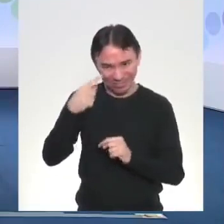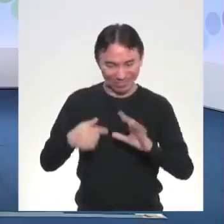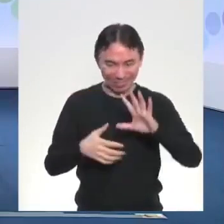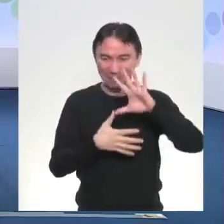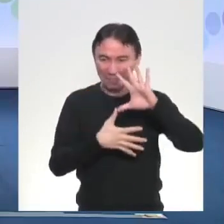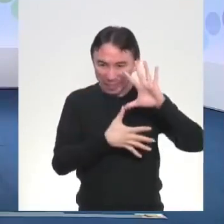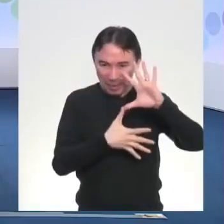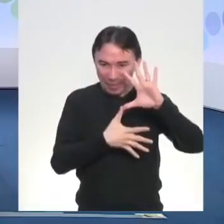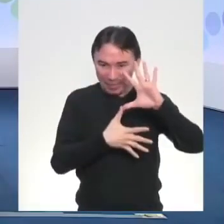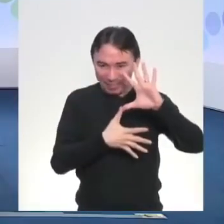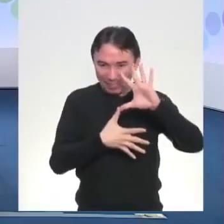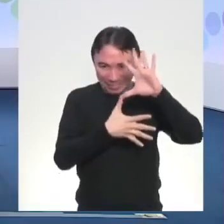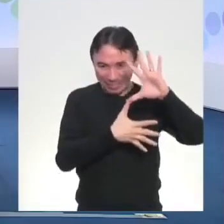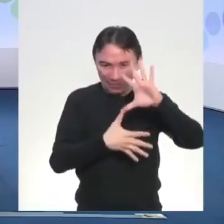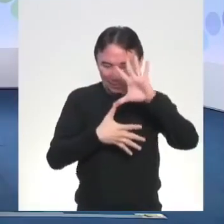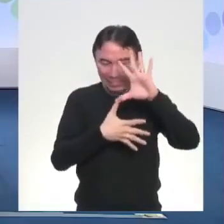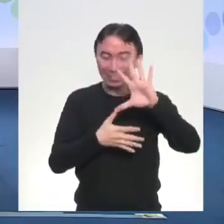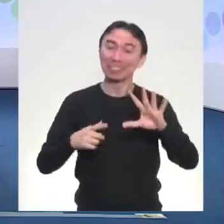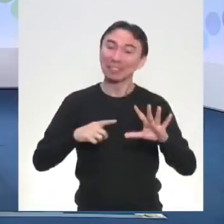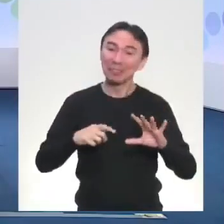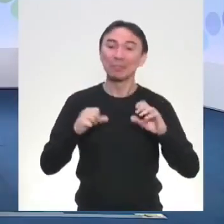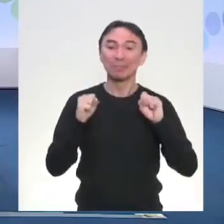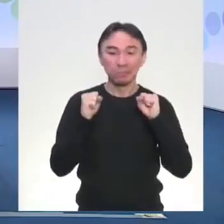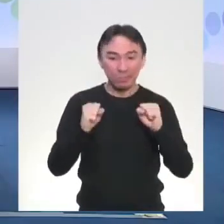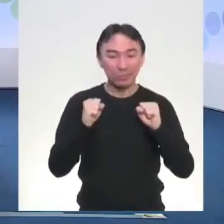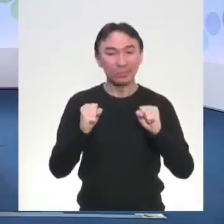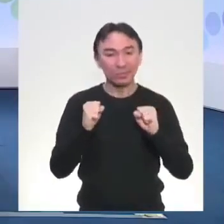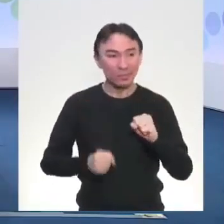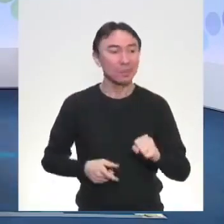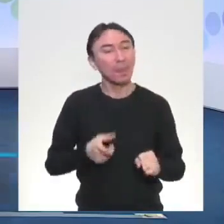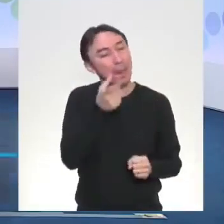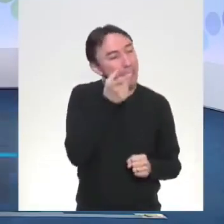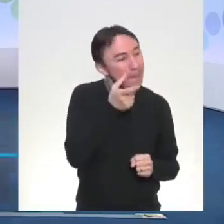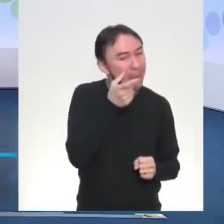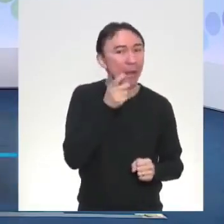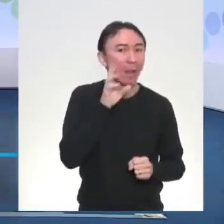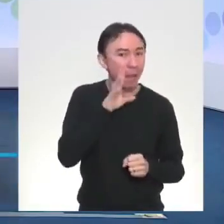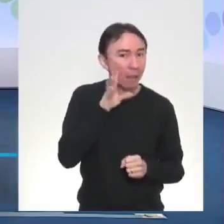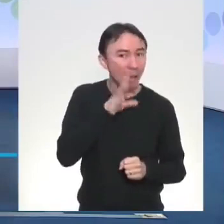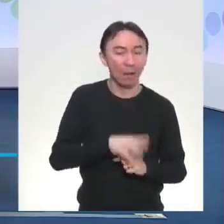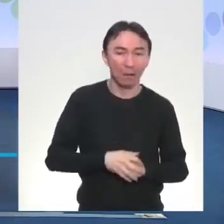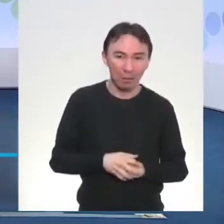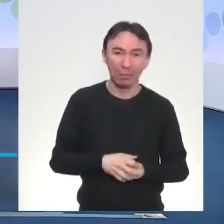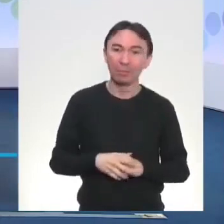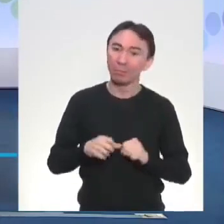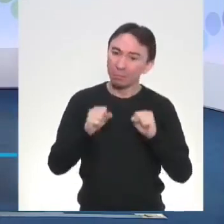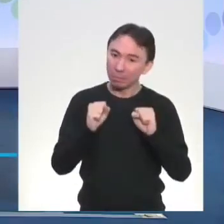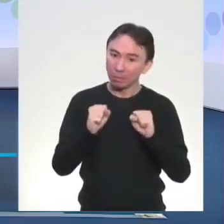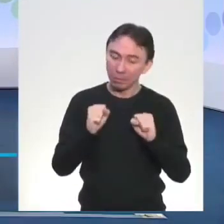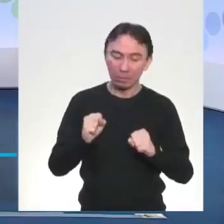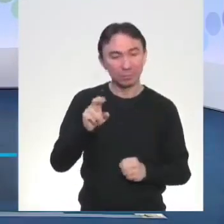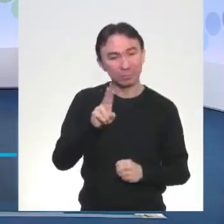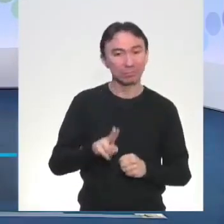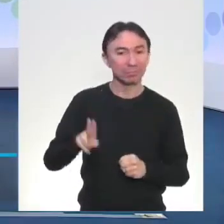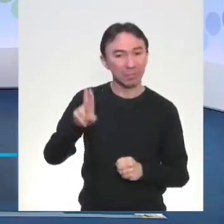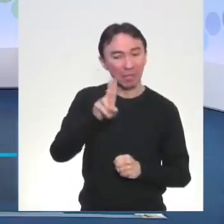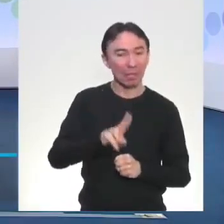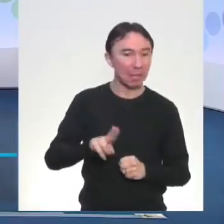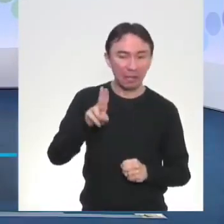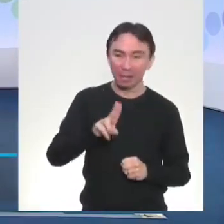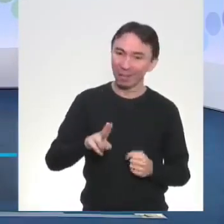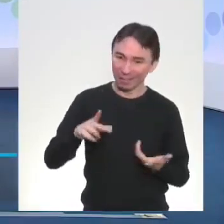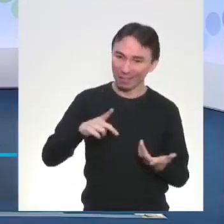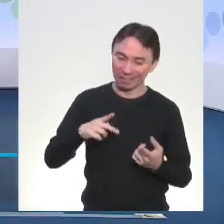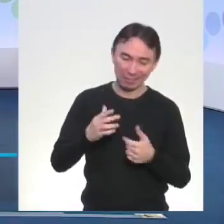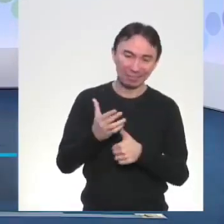né? Então, essas localizações, né? E aí até usa a tecnologia, né? Sim, que é que a gente chama de longitude e latitude nos mapas